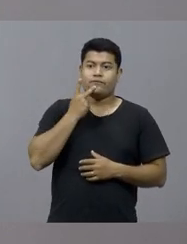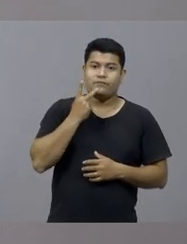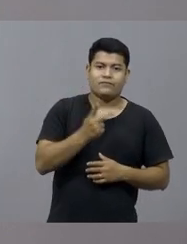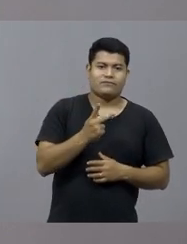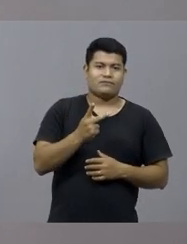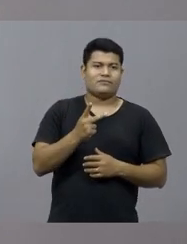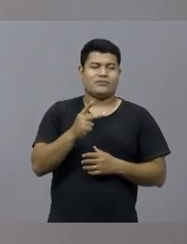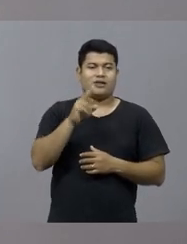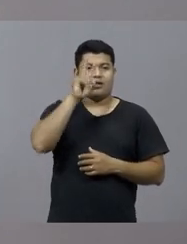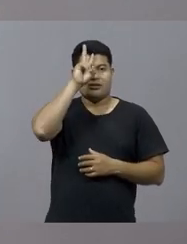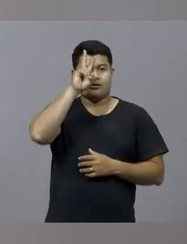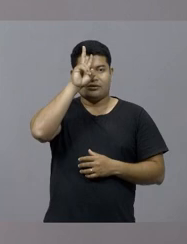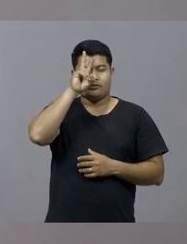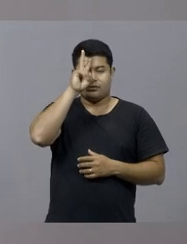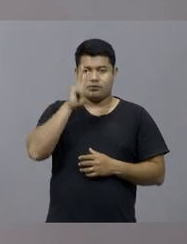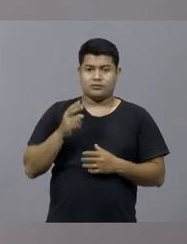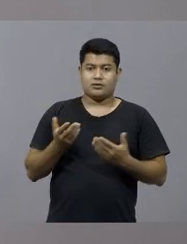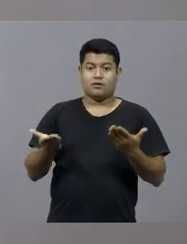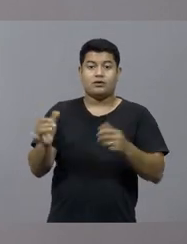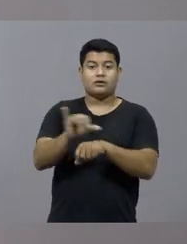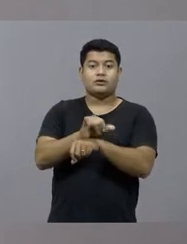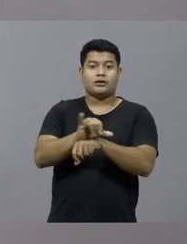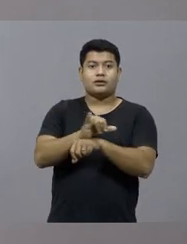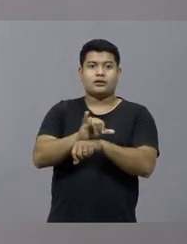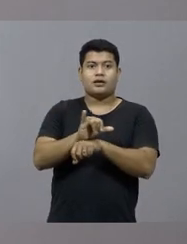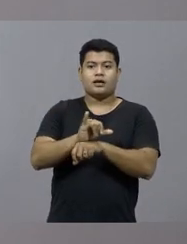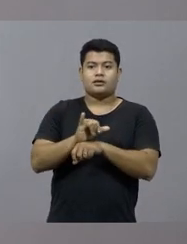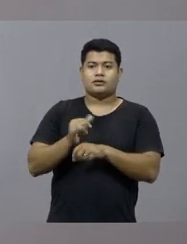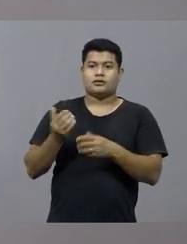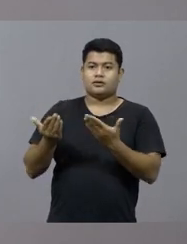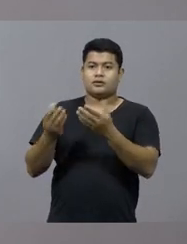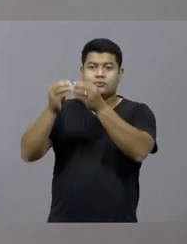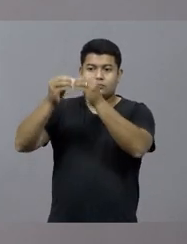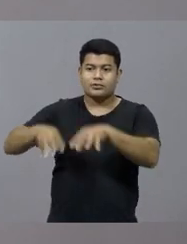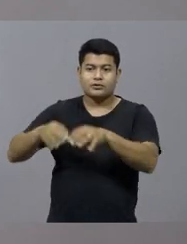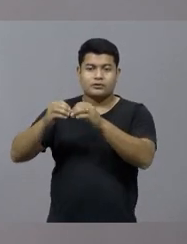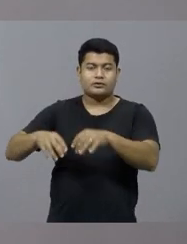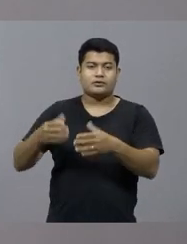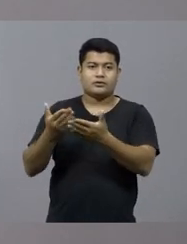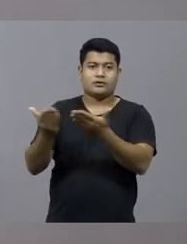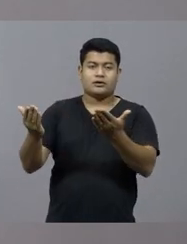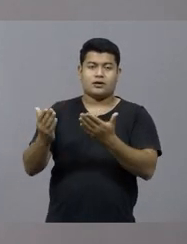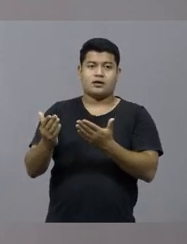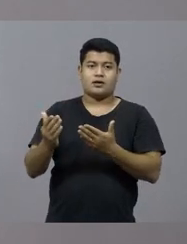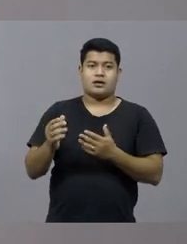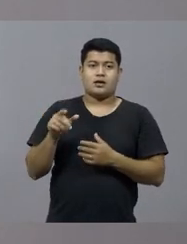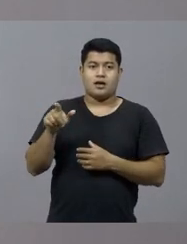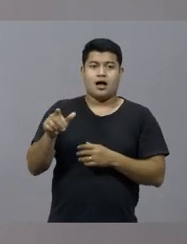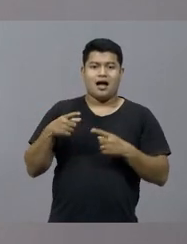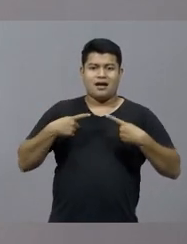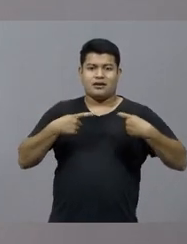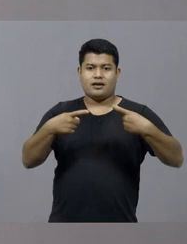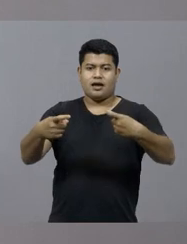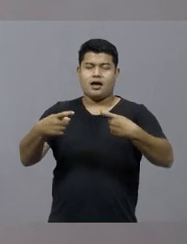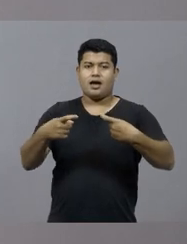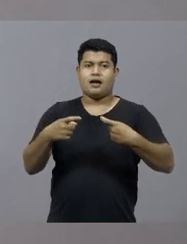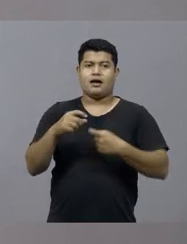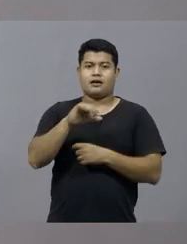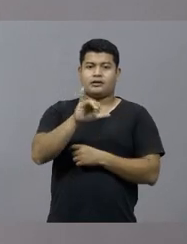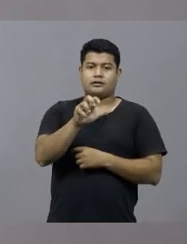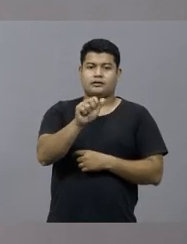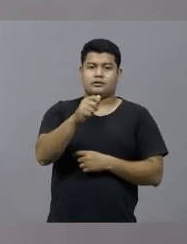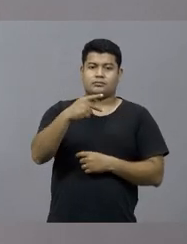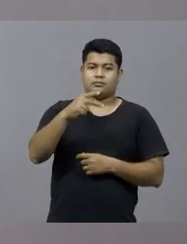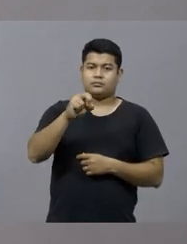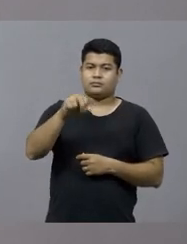táticas de desumanização que nós temos registradas na história aconteceu na Guerra Sino-Japonesa, quando uma unidade chamada Unidade